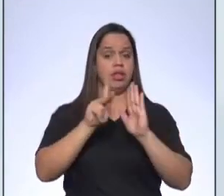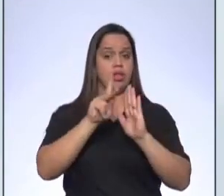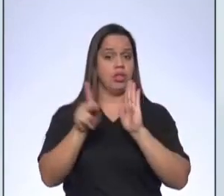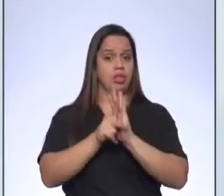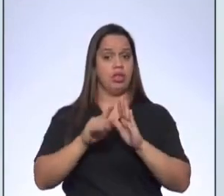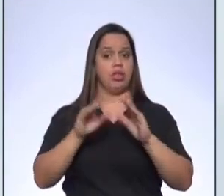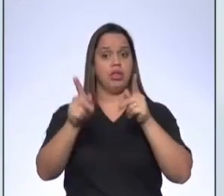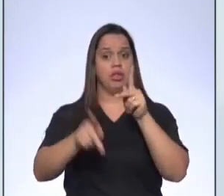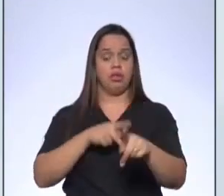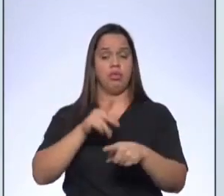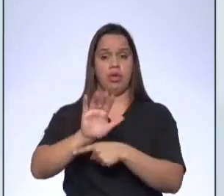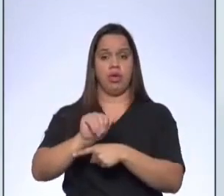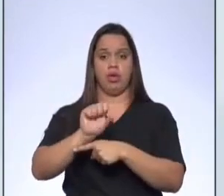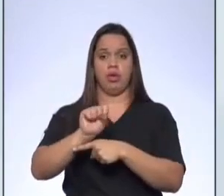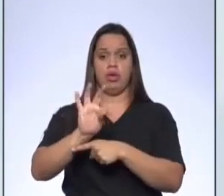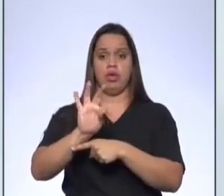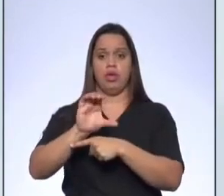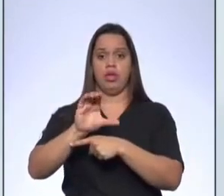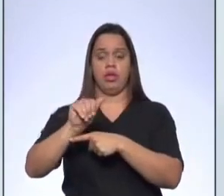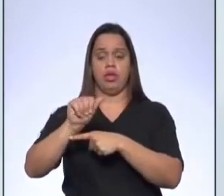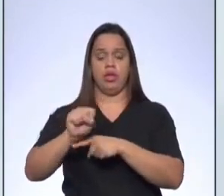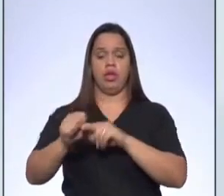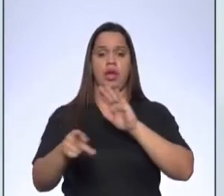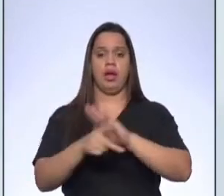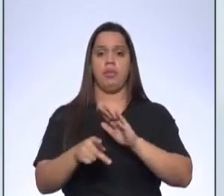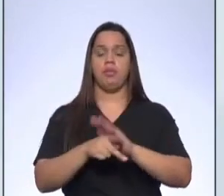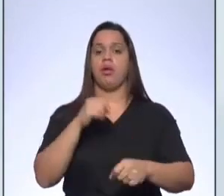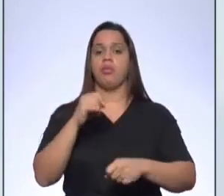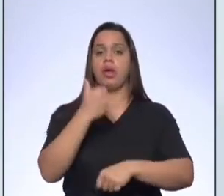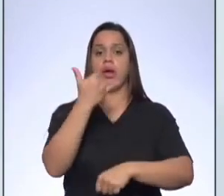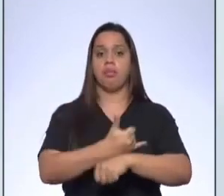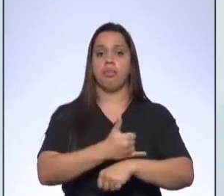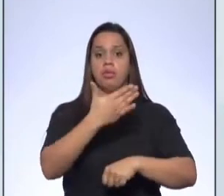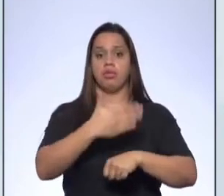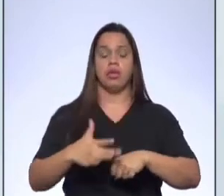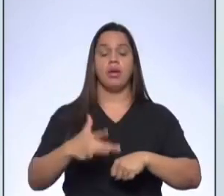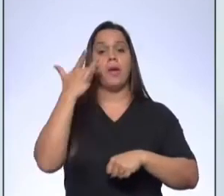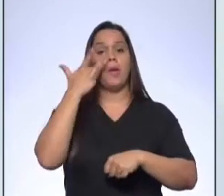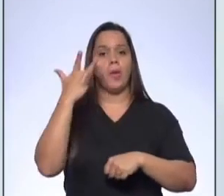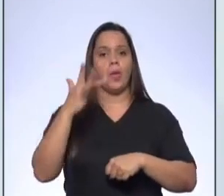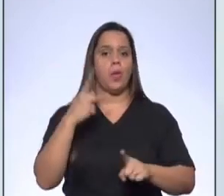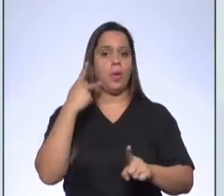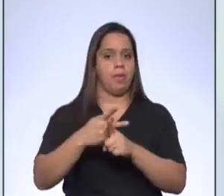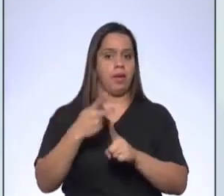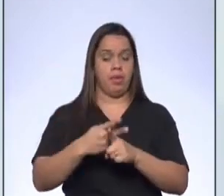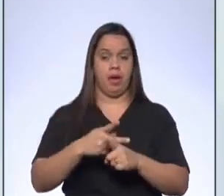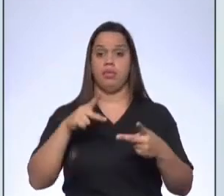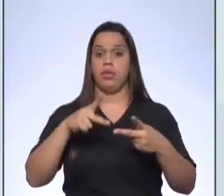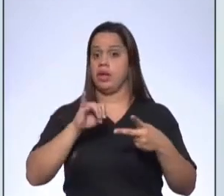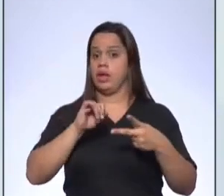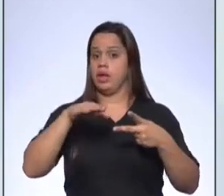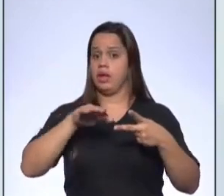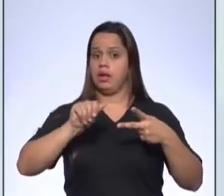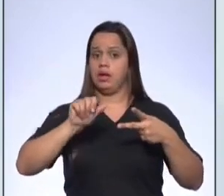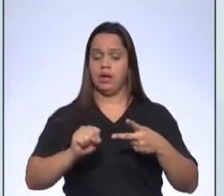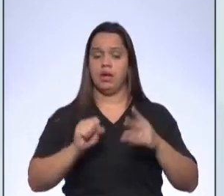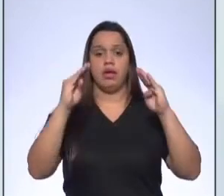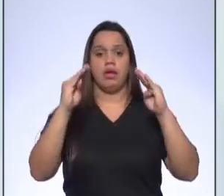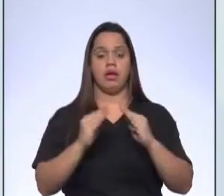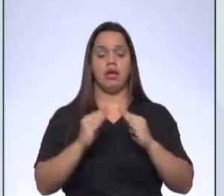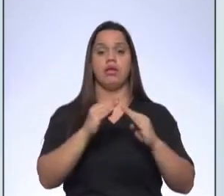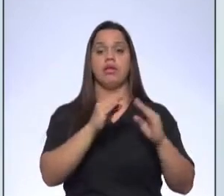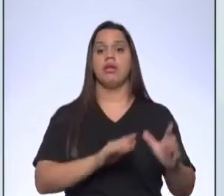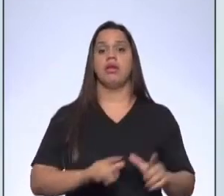astecas centravam-se na metalurgia, especialmente do ouro e da prata. Os incas habitavam as cordilheiras